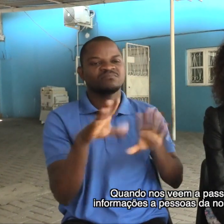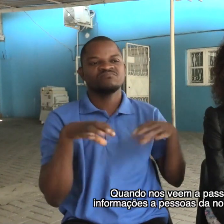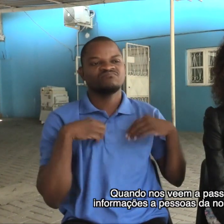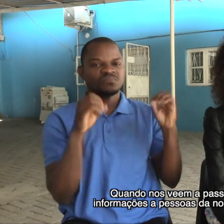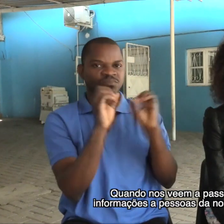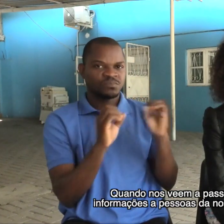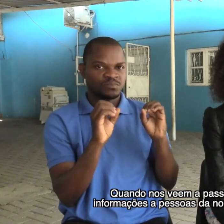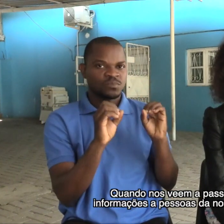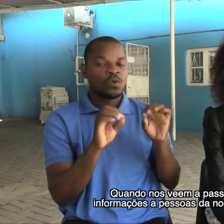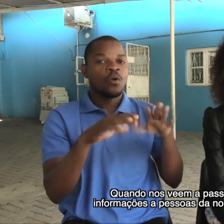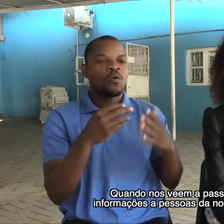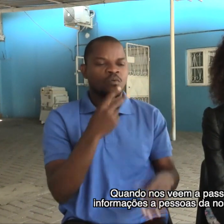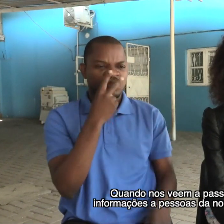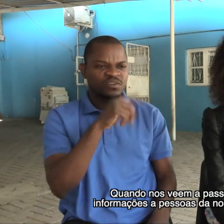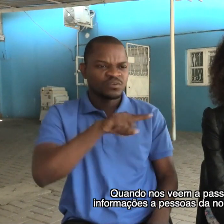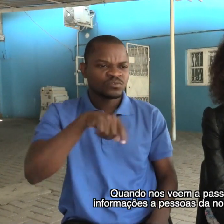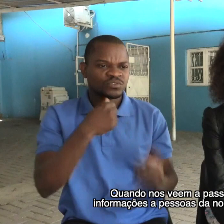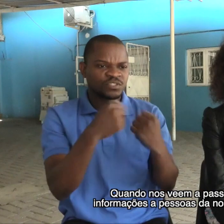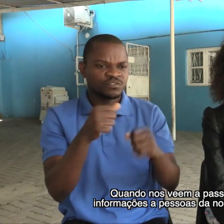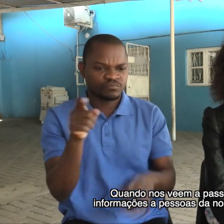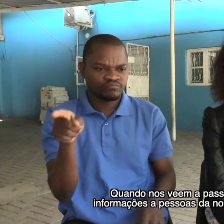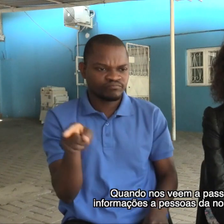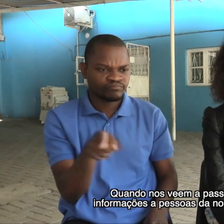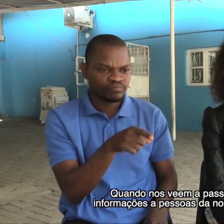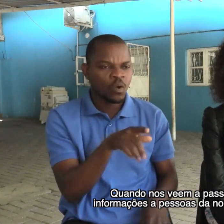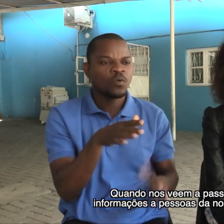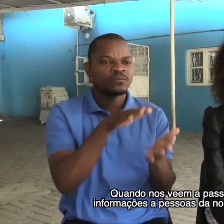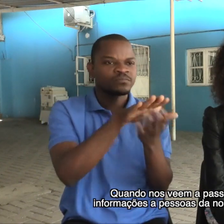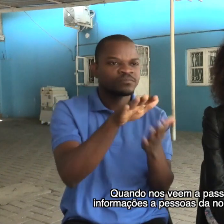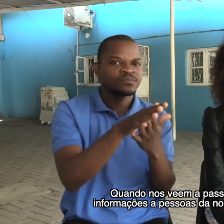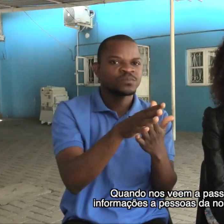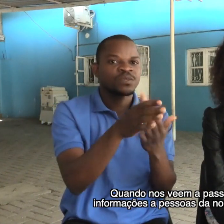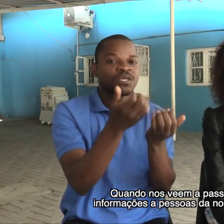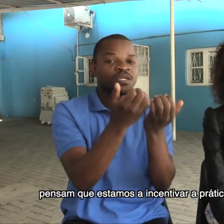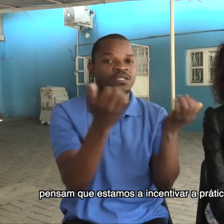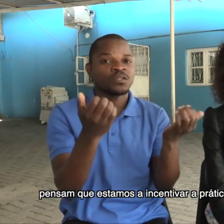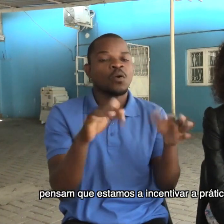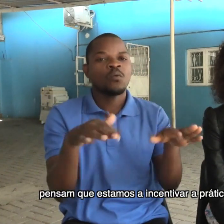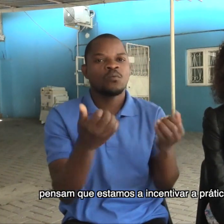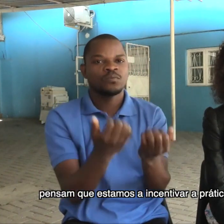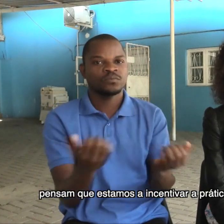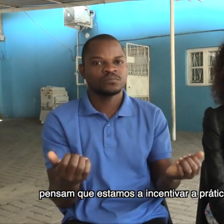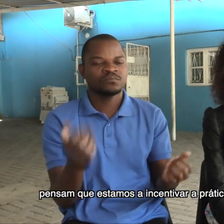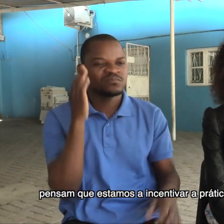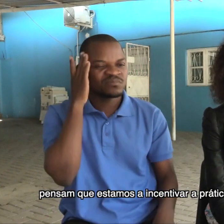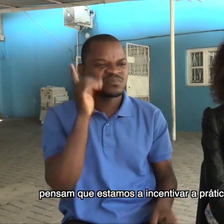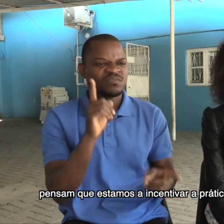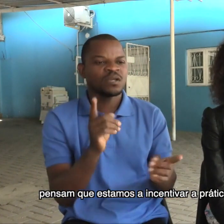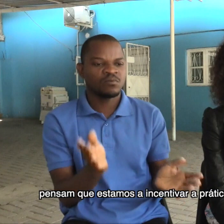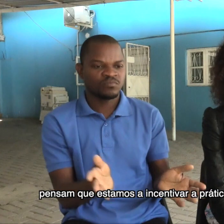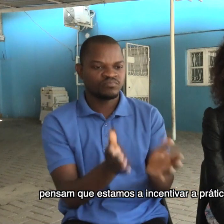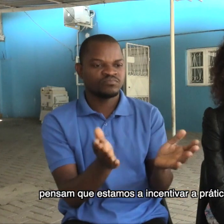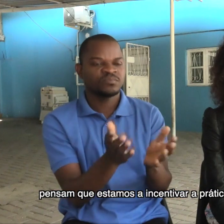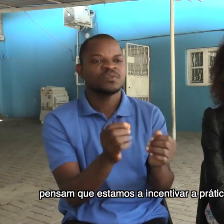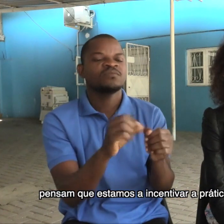Ou quando nos vêm, nos ativistas, a passarmos informações a pessoas da nossa idade ou menores que nós, pensam que estamos a incentivar